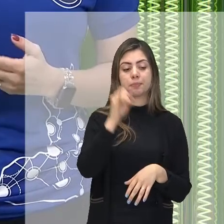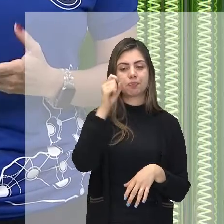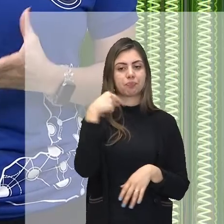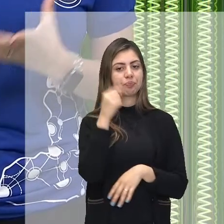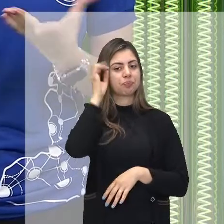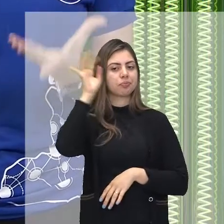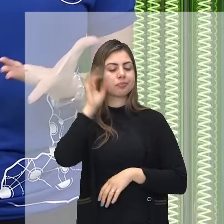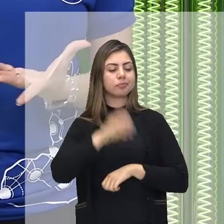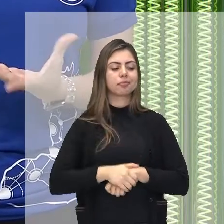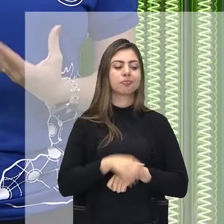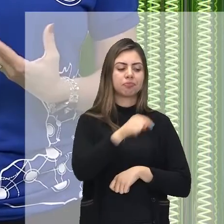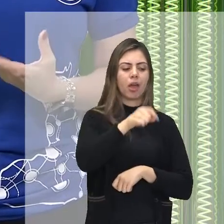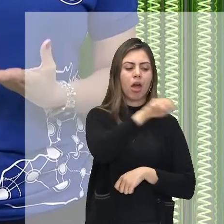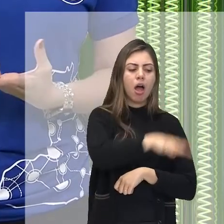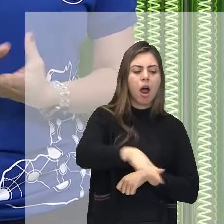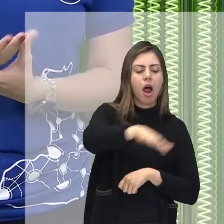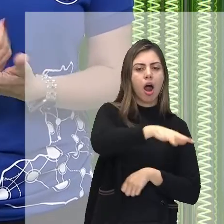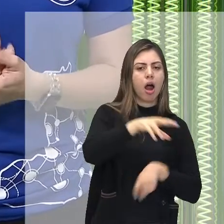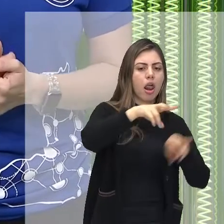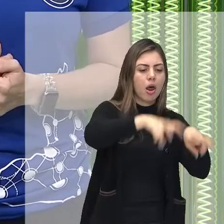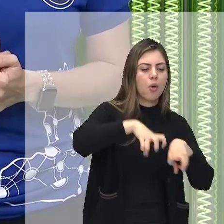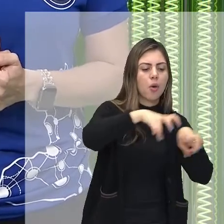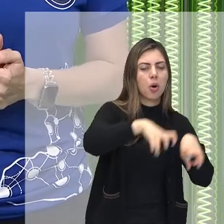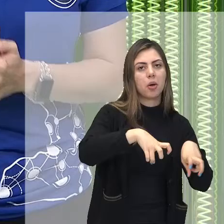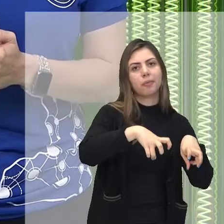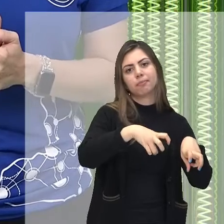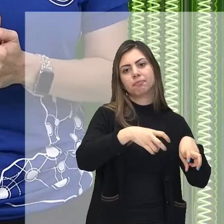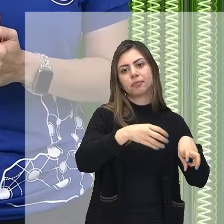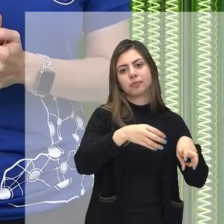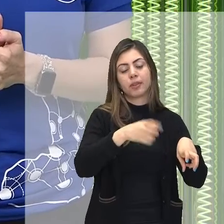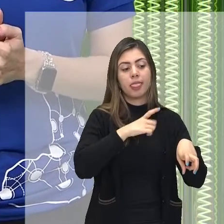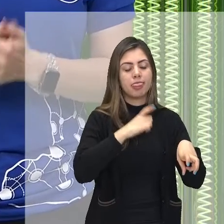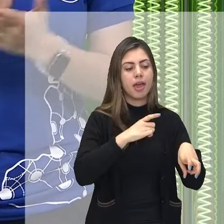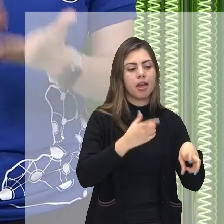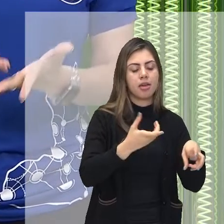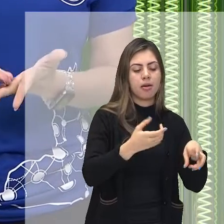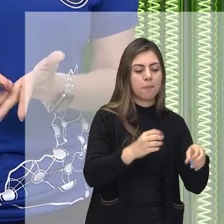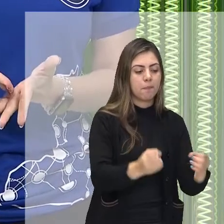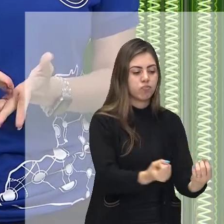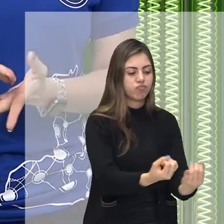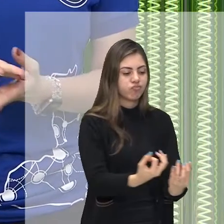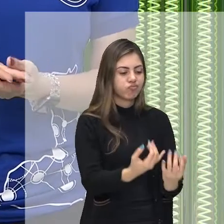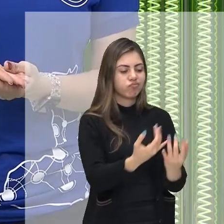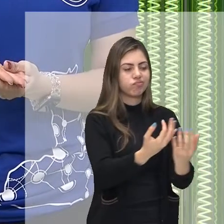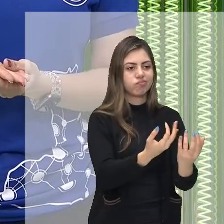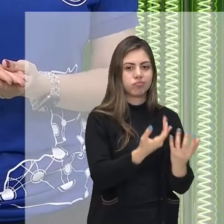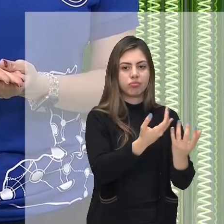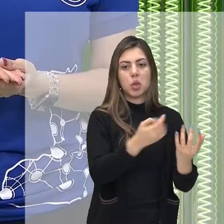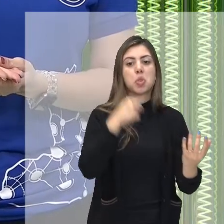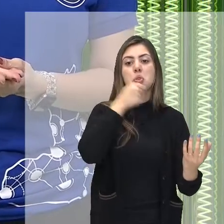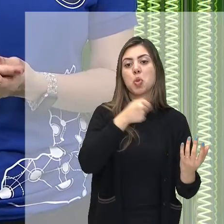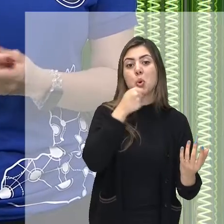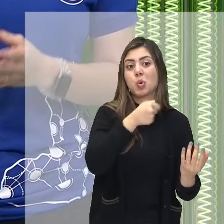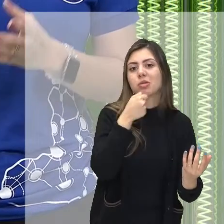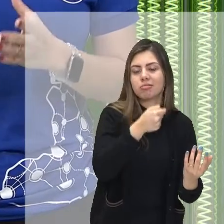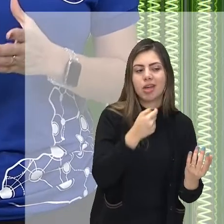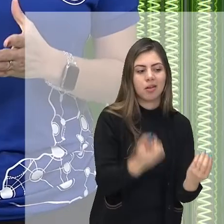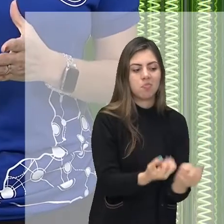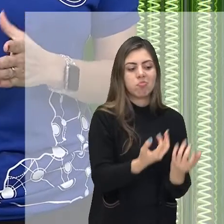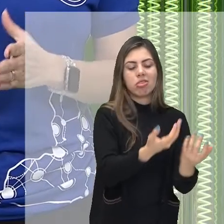pensar que uma área de agricultura, por exemplo, está sendo fortemente afetada por chuva